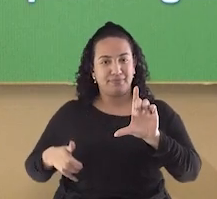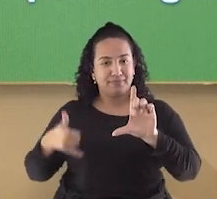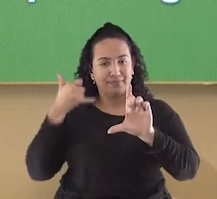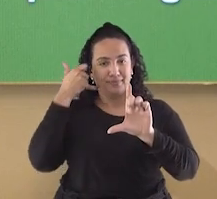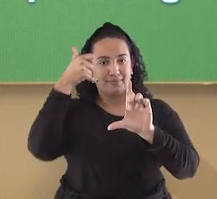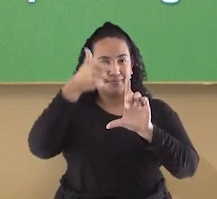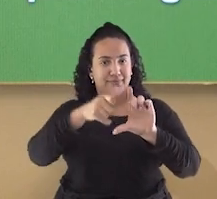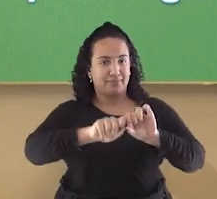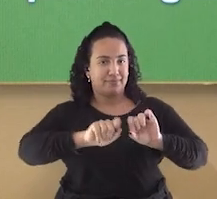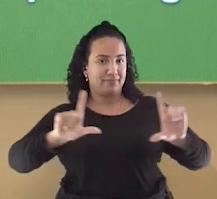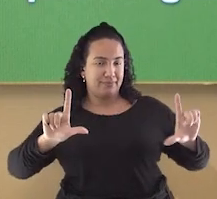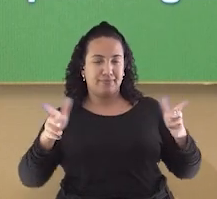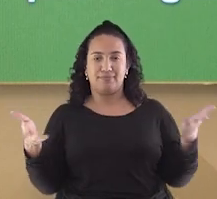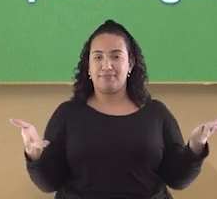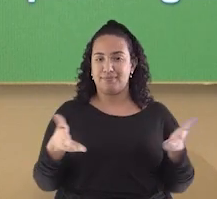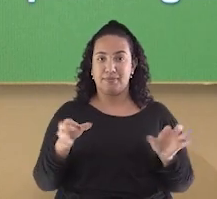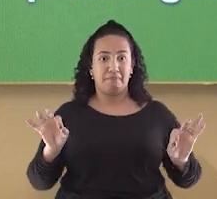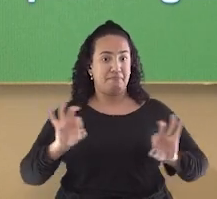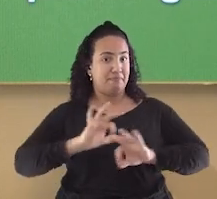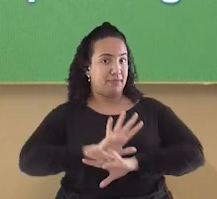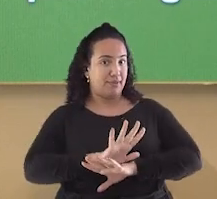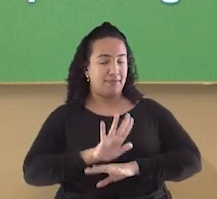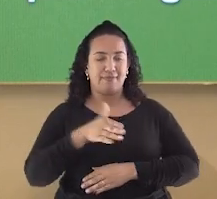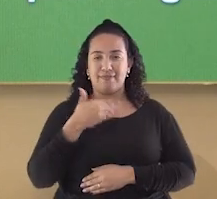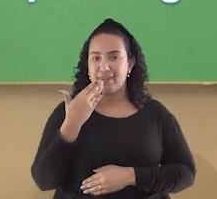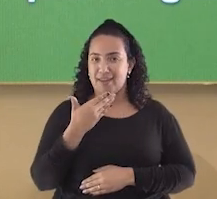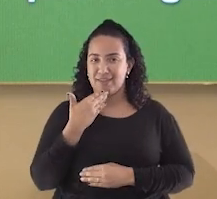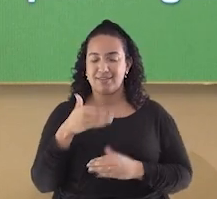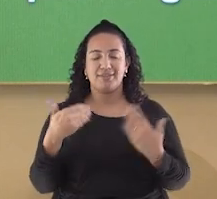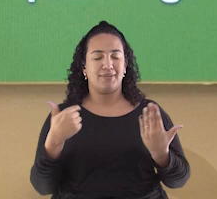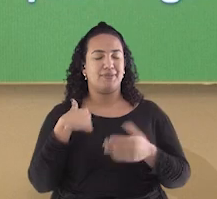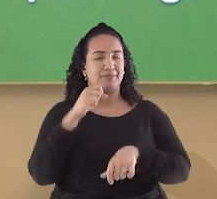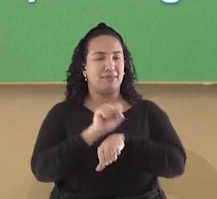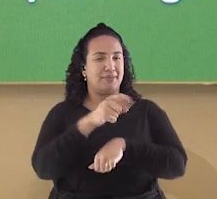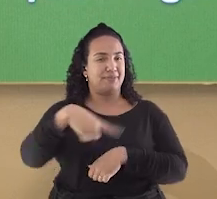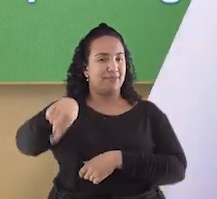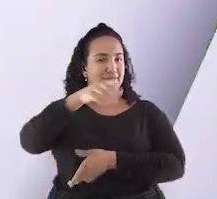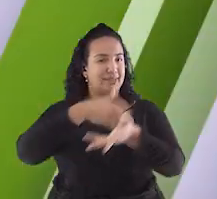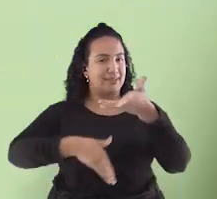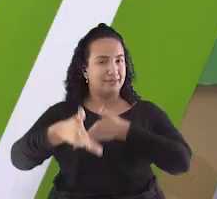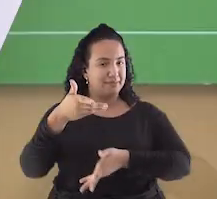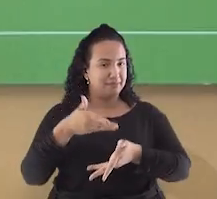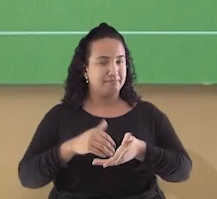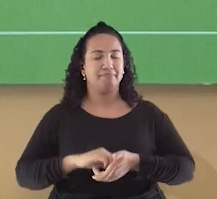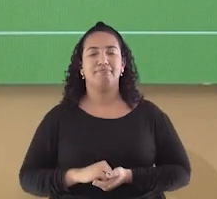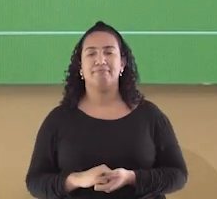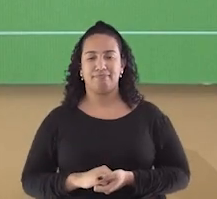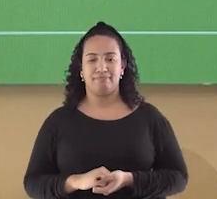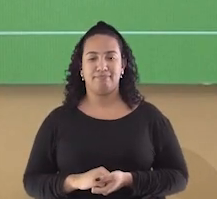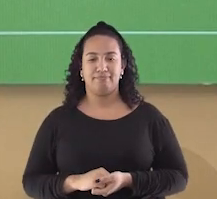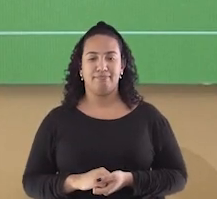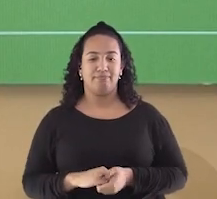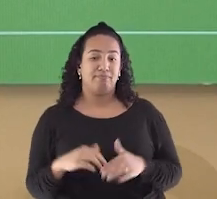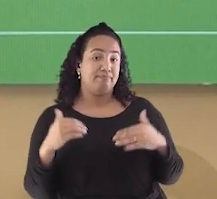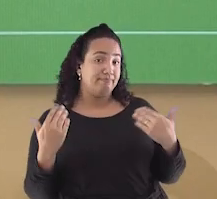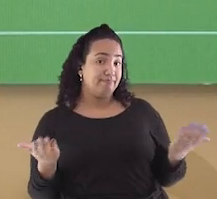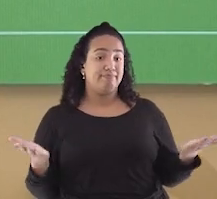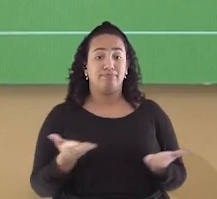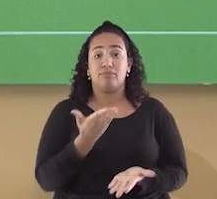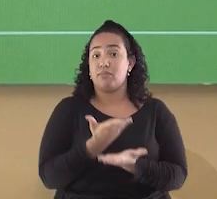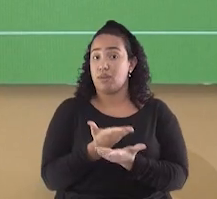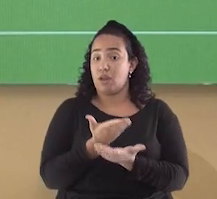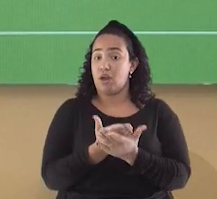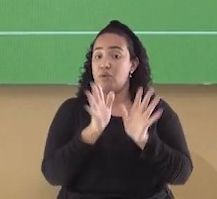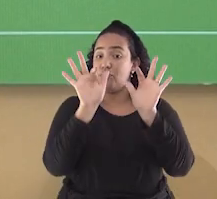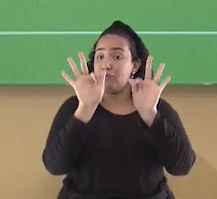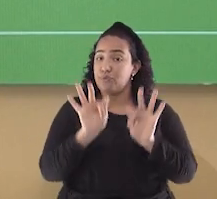está na tela e pronto. Fácil, né? Então a gente fica aguardando sua participação, valeu? Chegamos ao fim da aula de hoje, galera. Mudaram